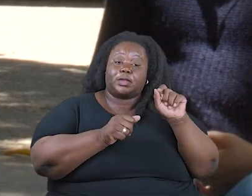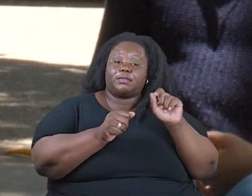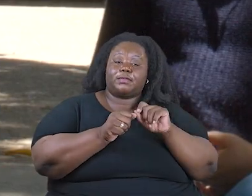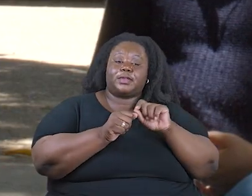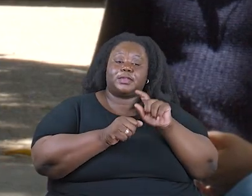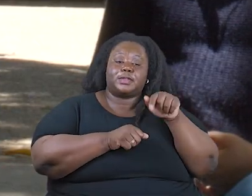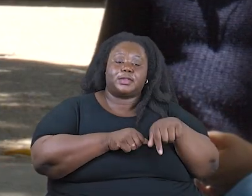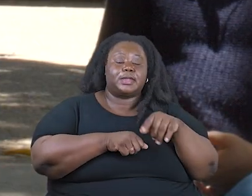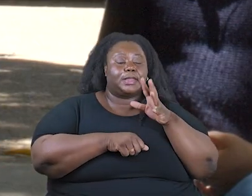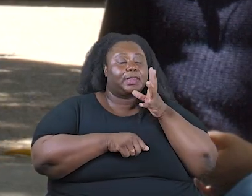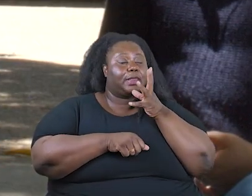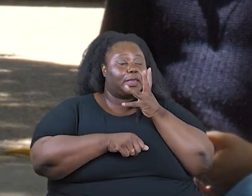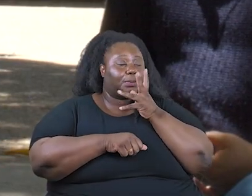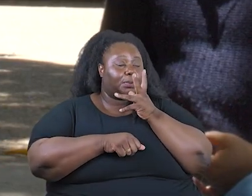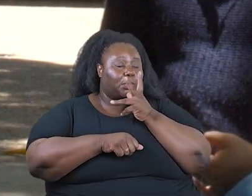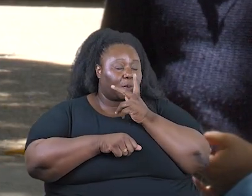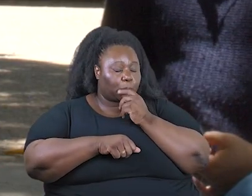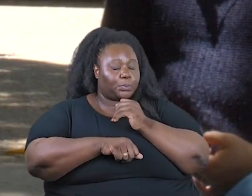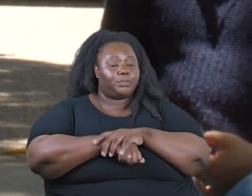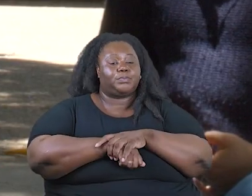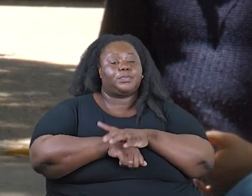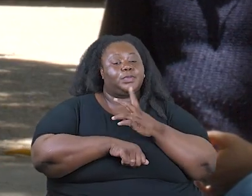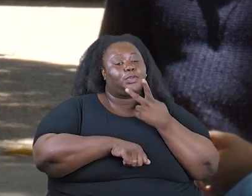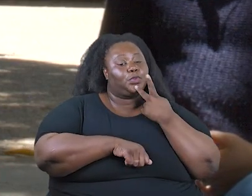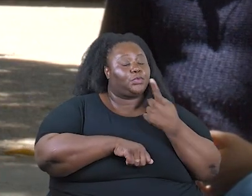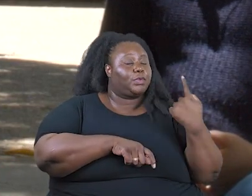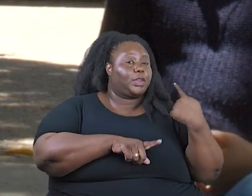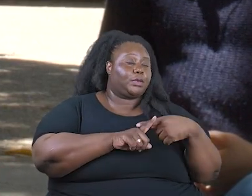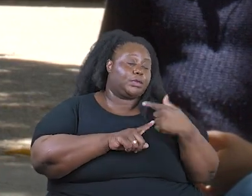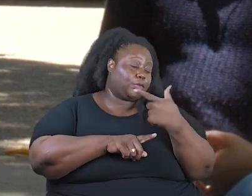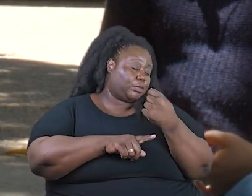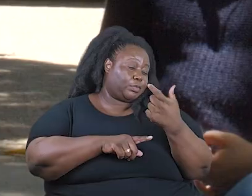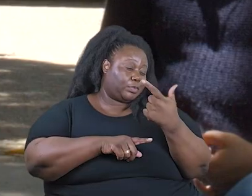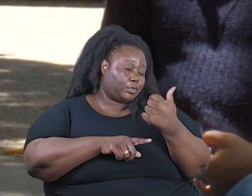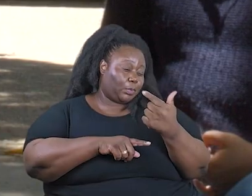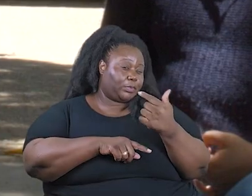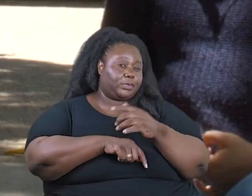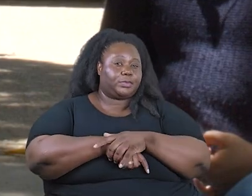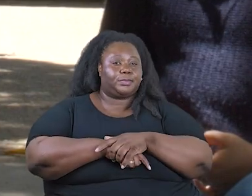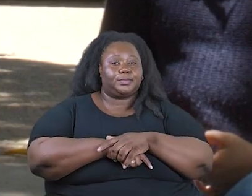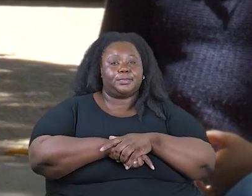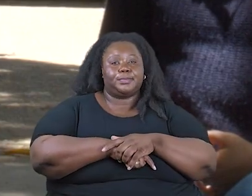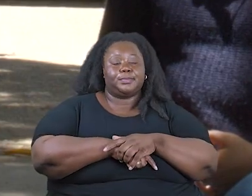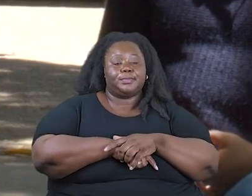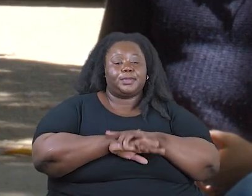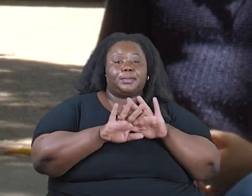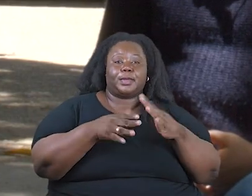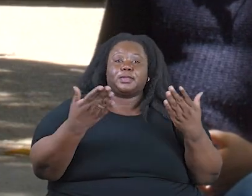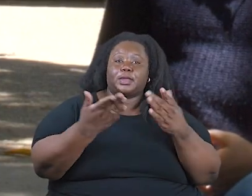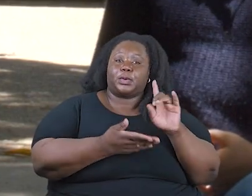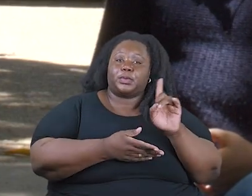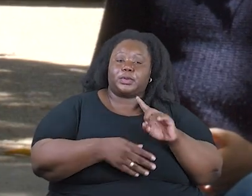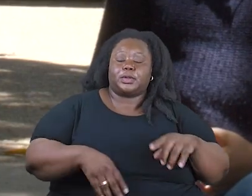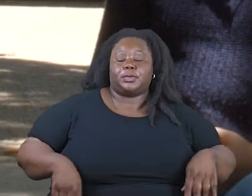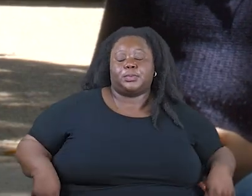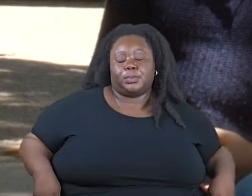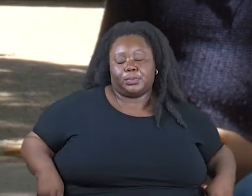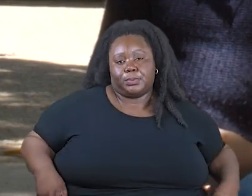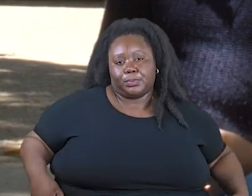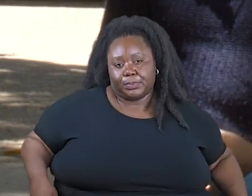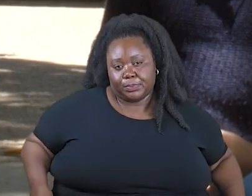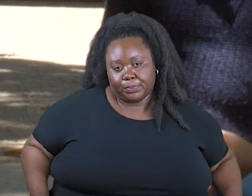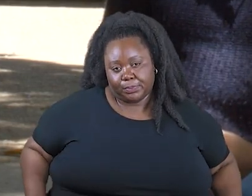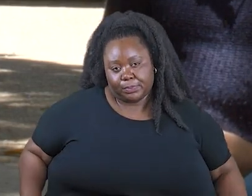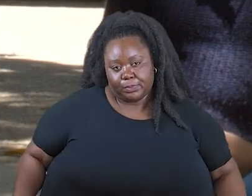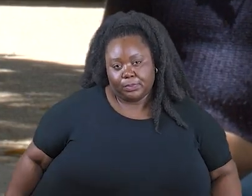demorou para sair daqui, né? Isso eu estou falando de 2012. Né? Mas agora não, agora já